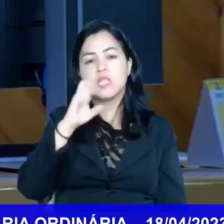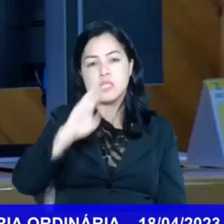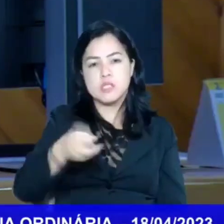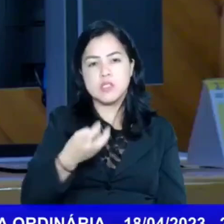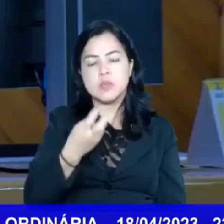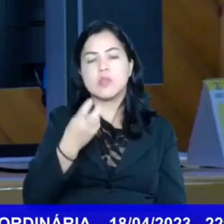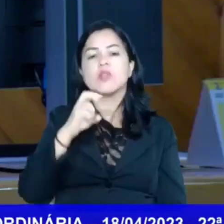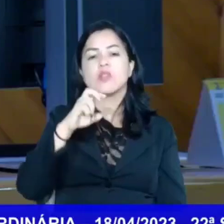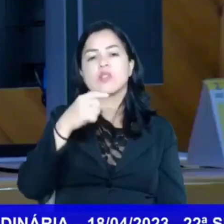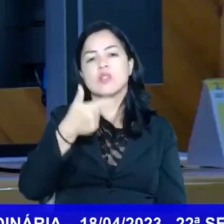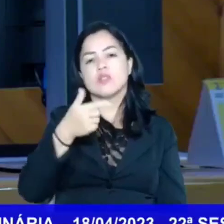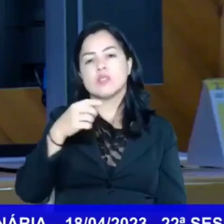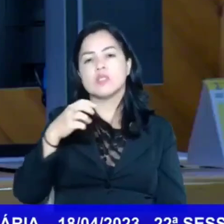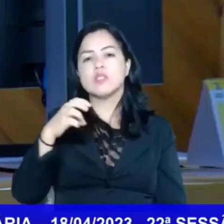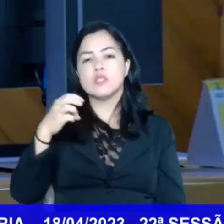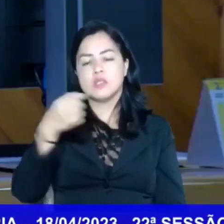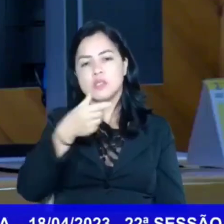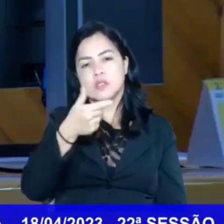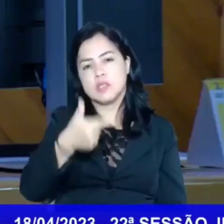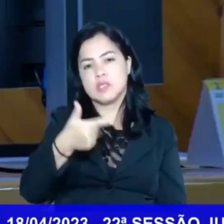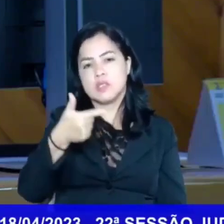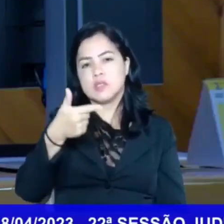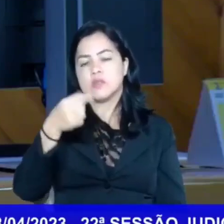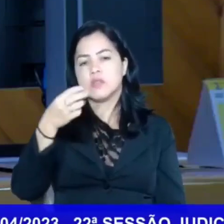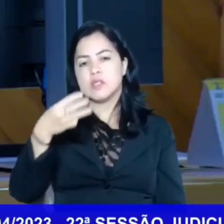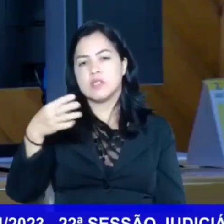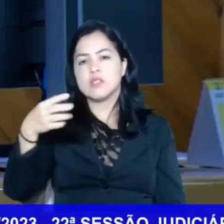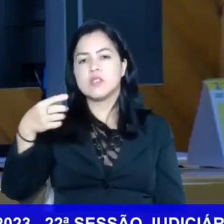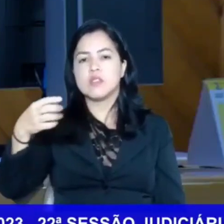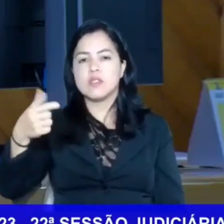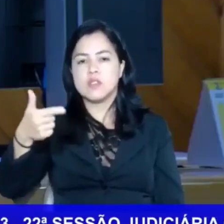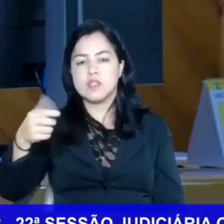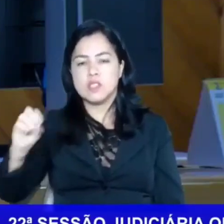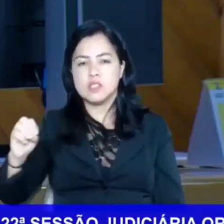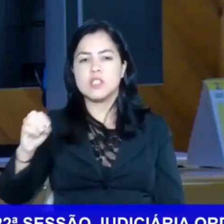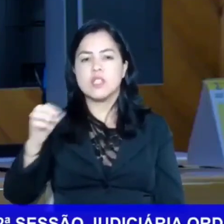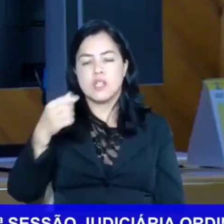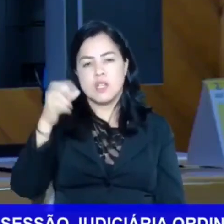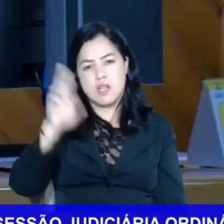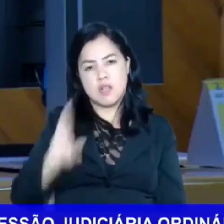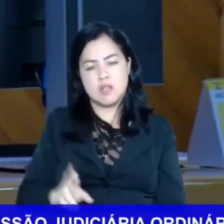R$ 5.320,50. E